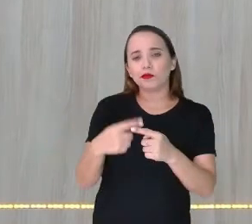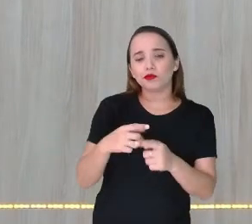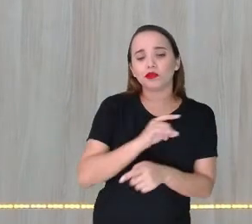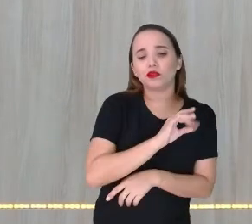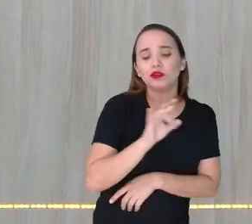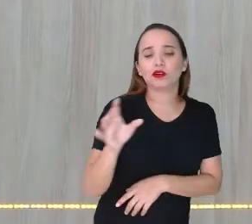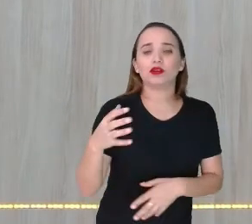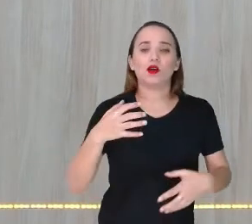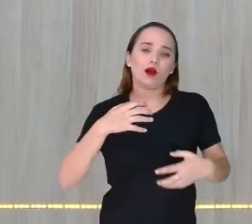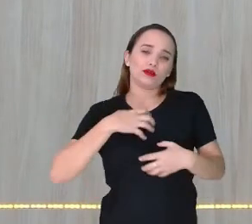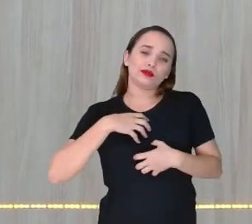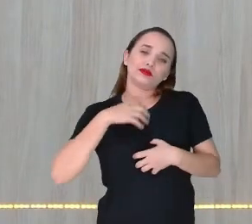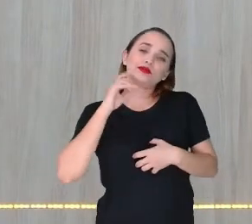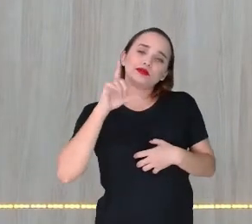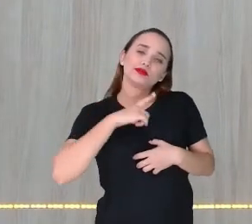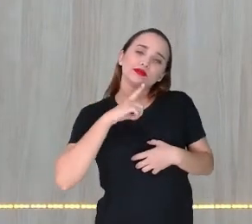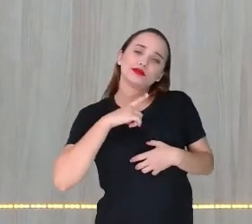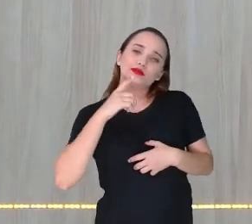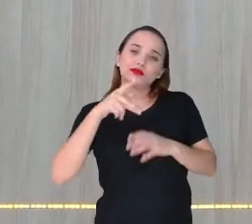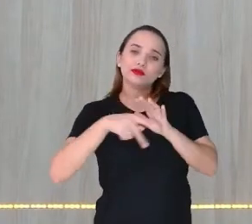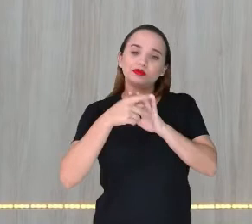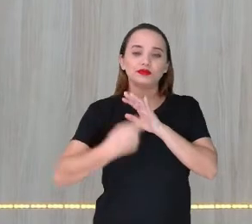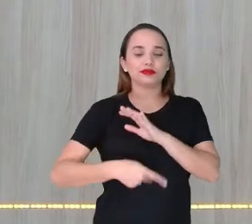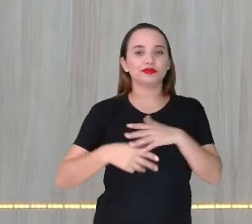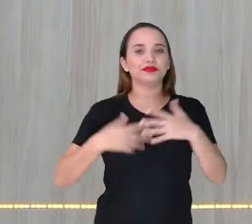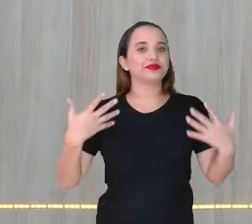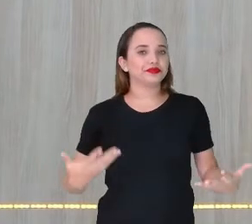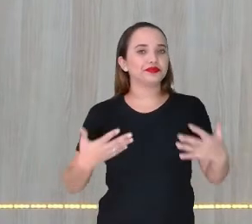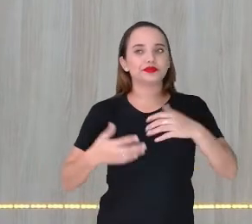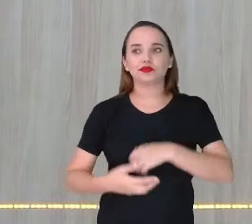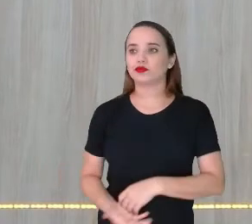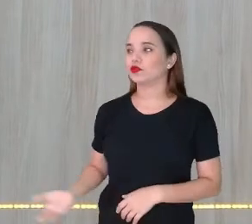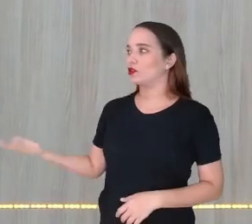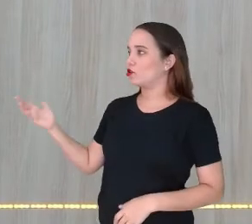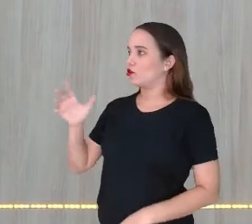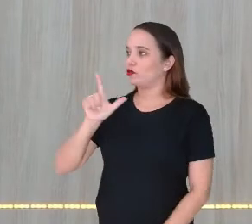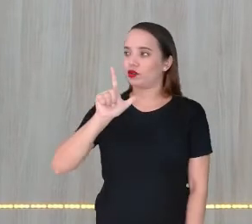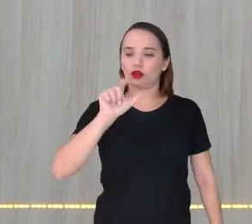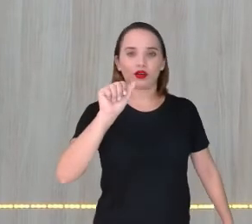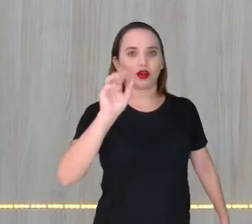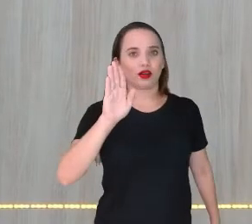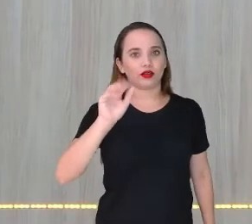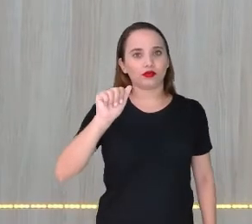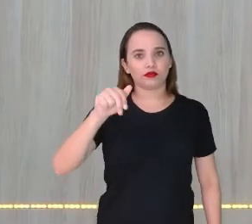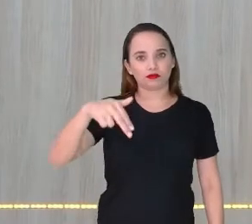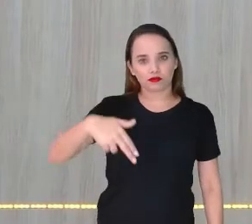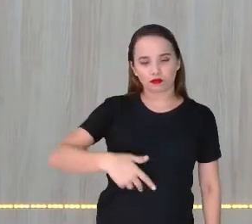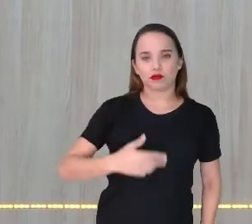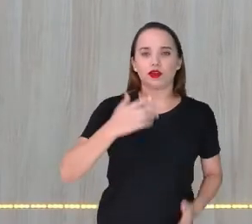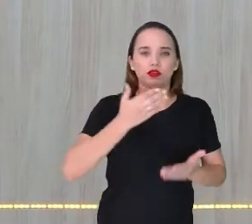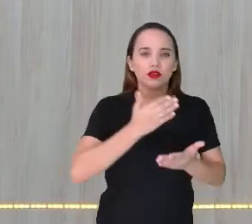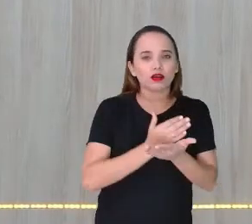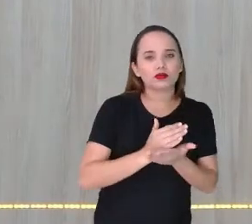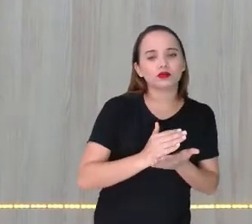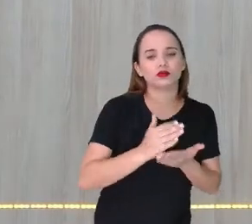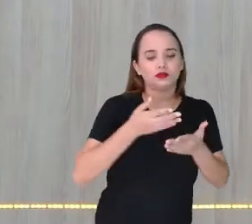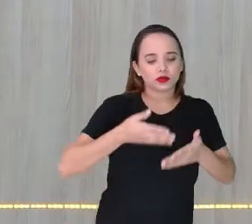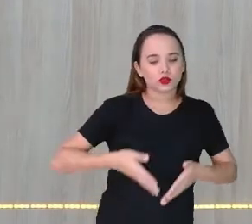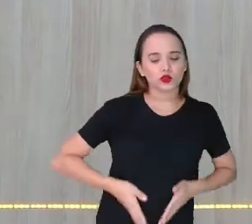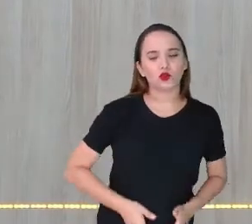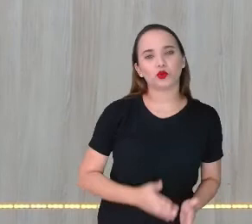forma. Então, para ele, então vejam, ó, a época que Laban, né, nasceu e que ele desenvolveu